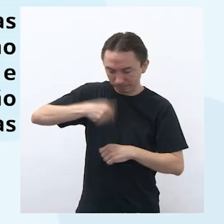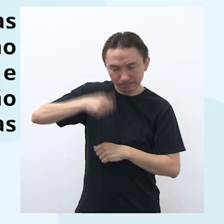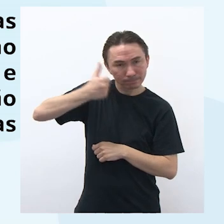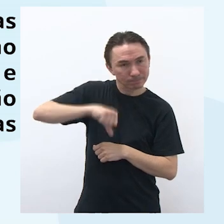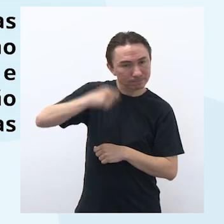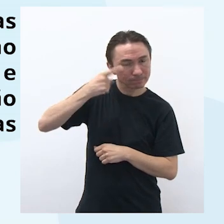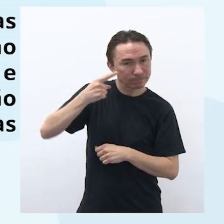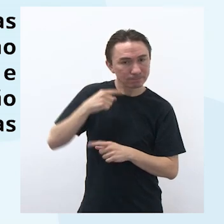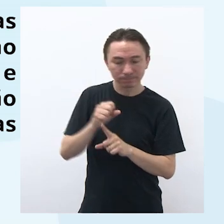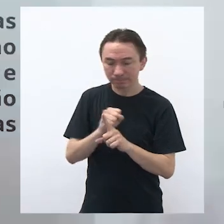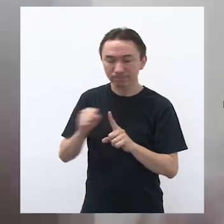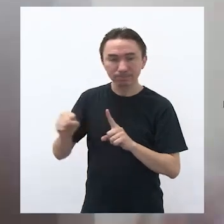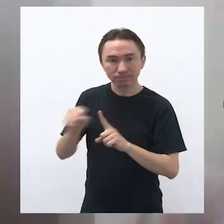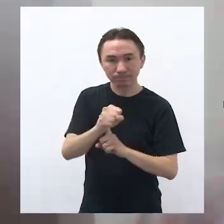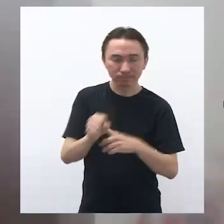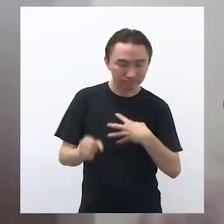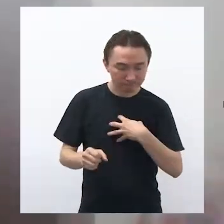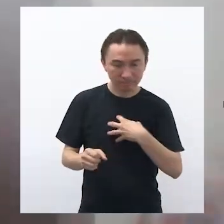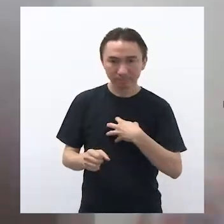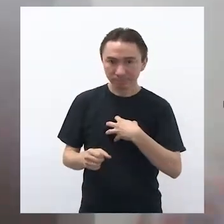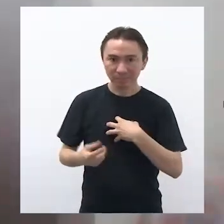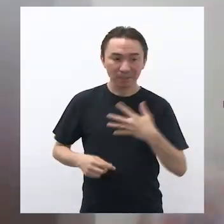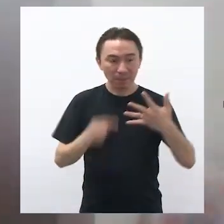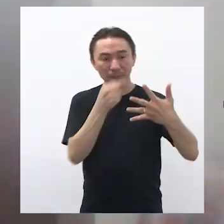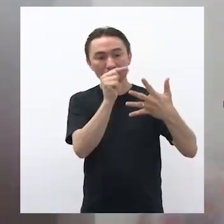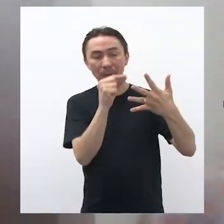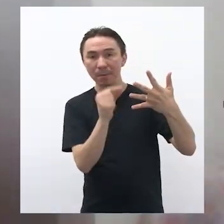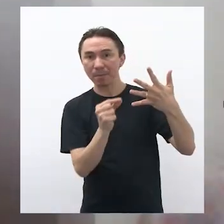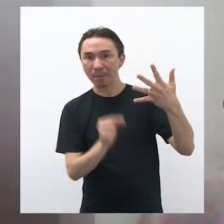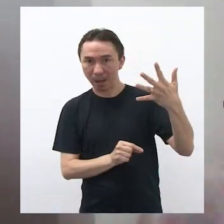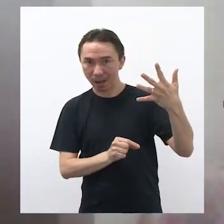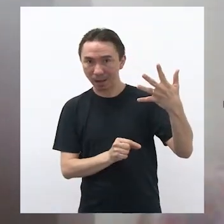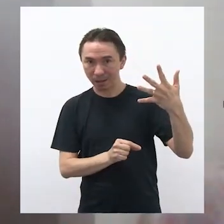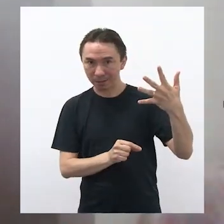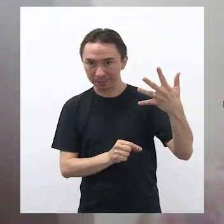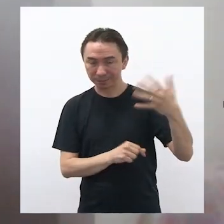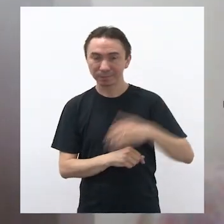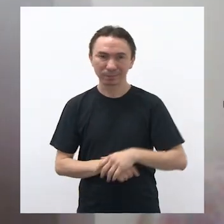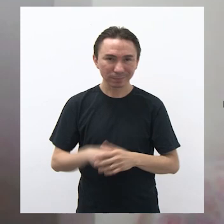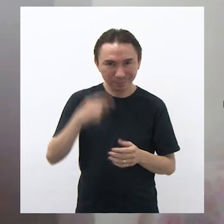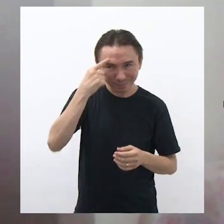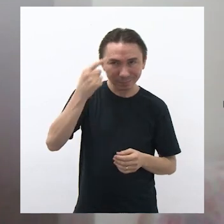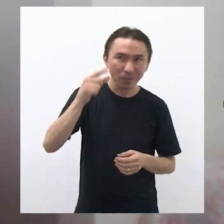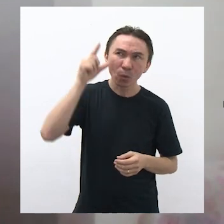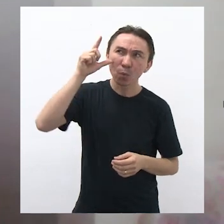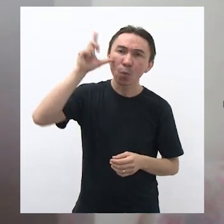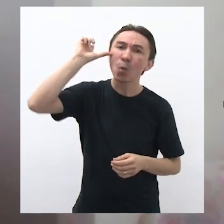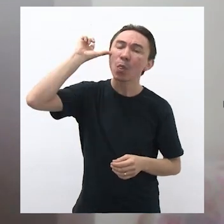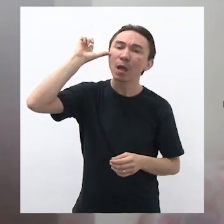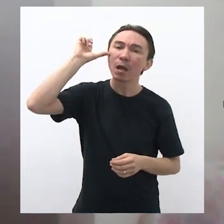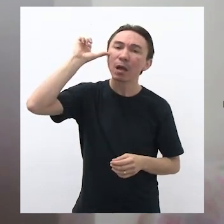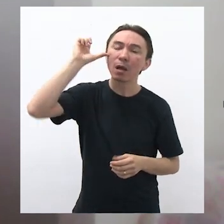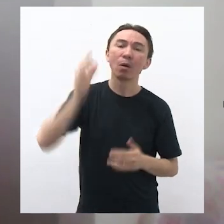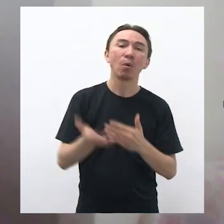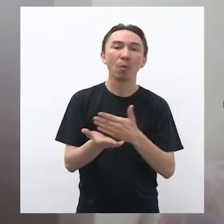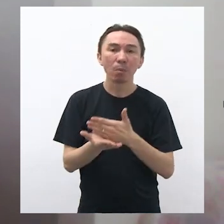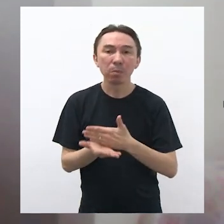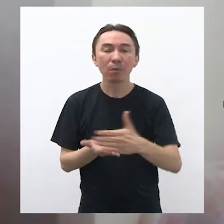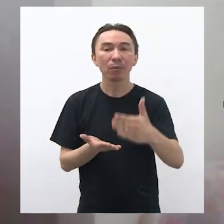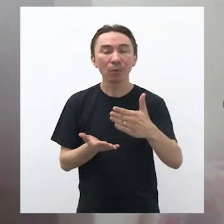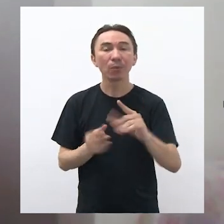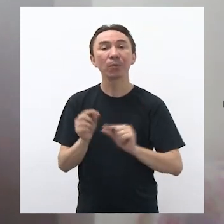das rubricas. E aqui vale um adendo que a gente vai falar hoje o tempo todo. Ontem, iniciou-se o período